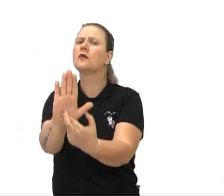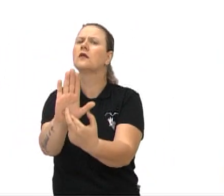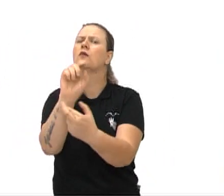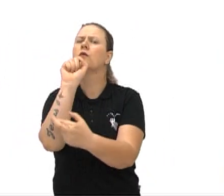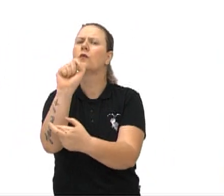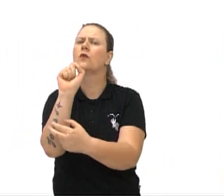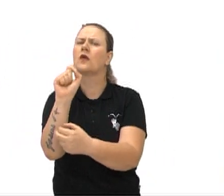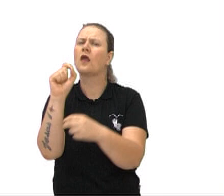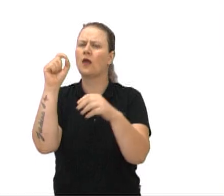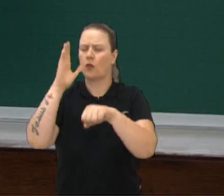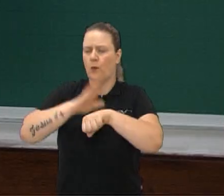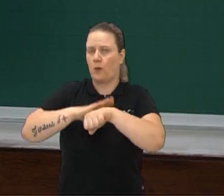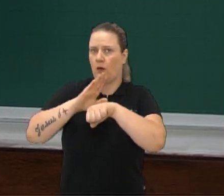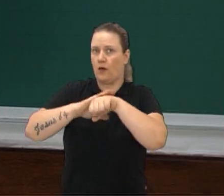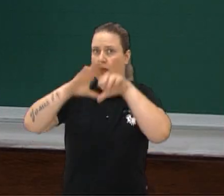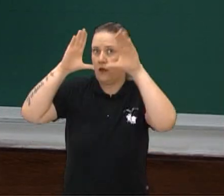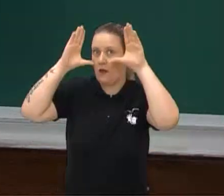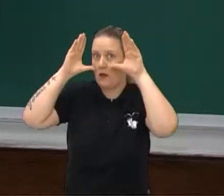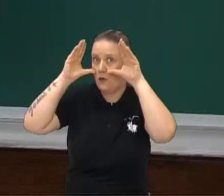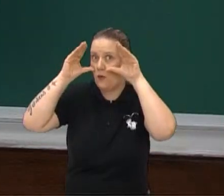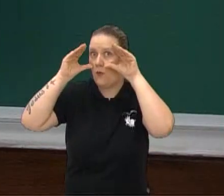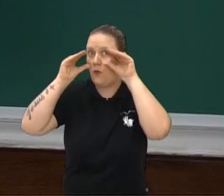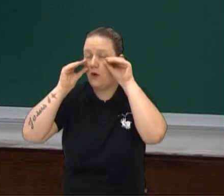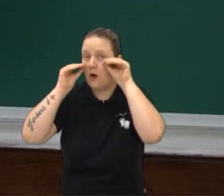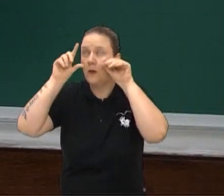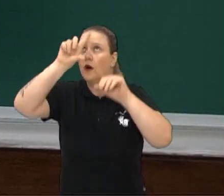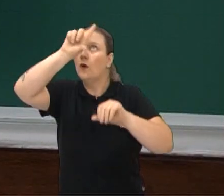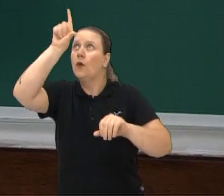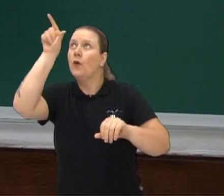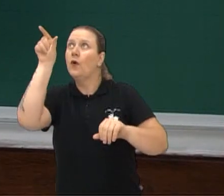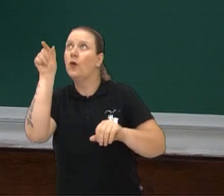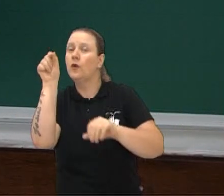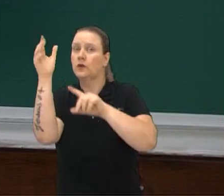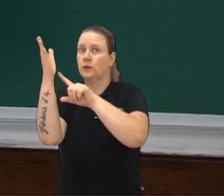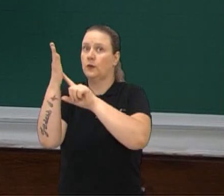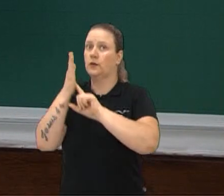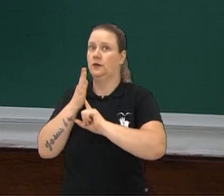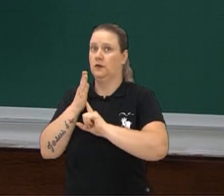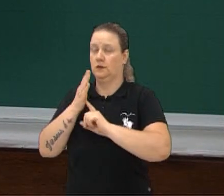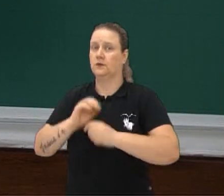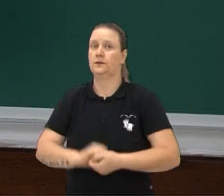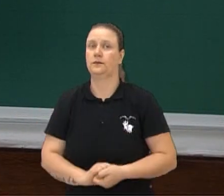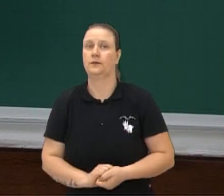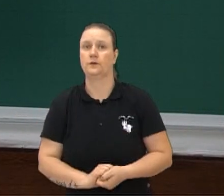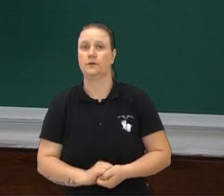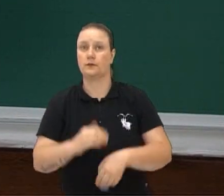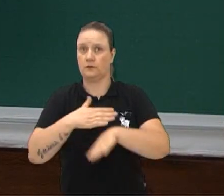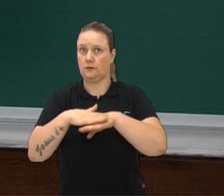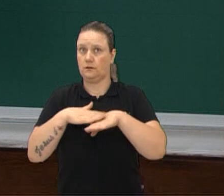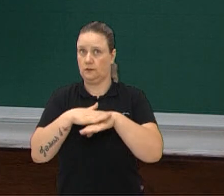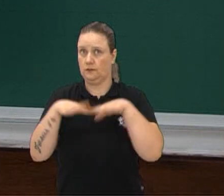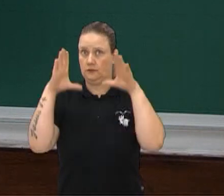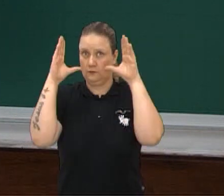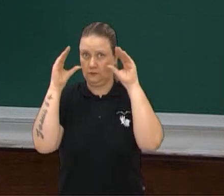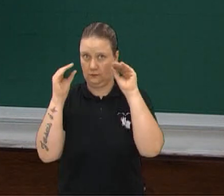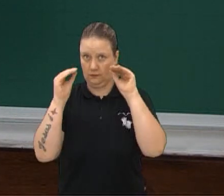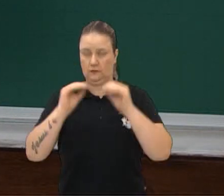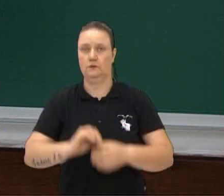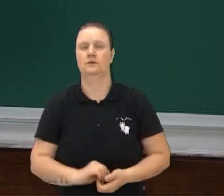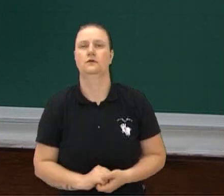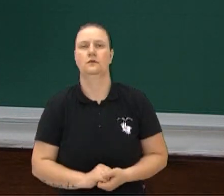estão conversando à noite. Nós temos a lua ali representando que é uma conversa que está acontecendo durante a noite.